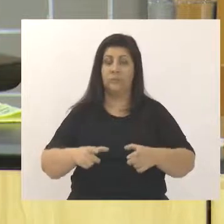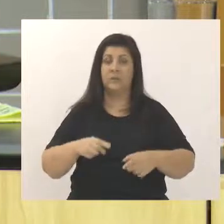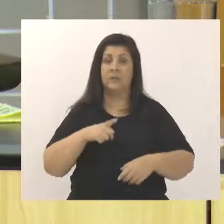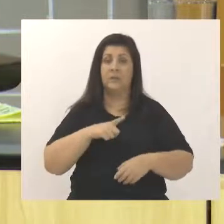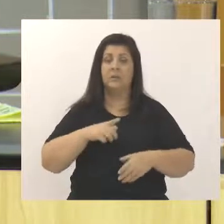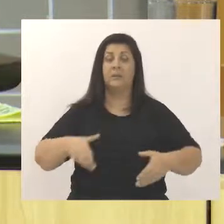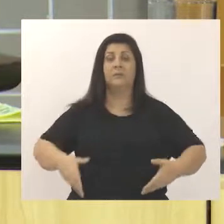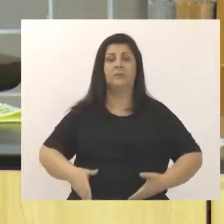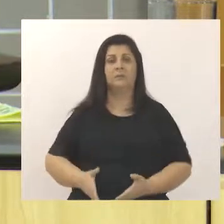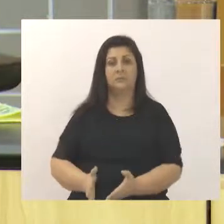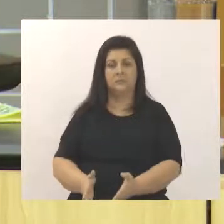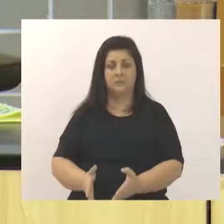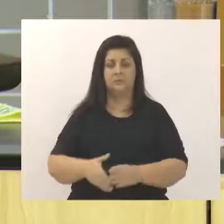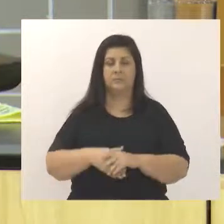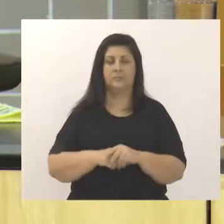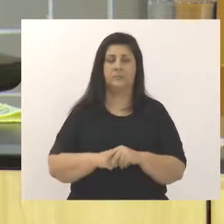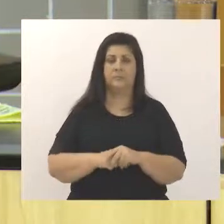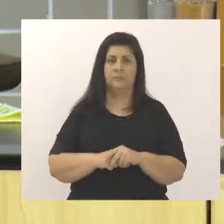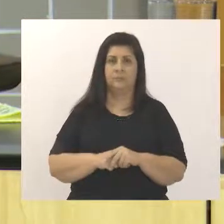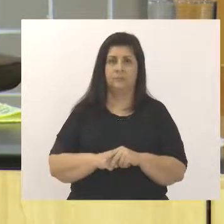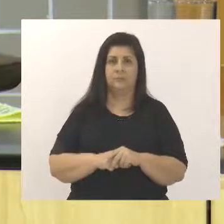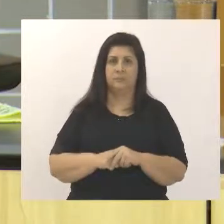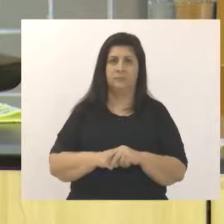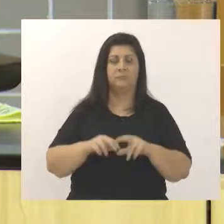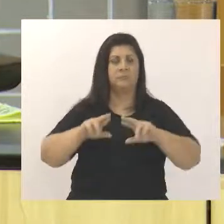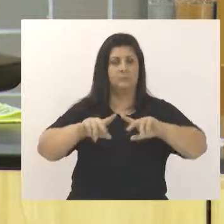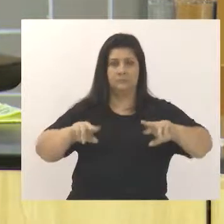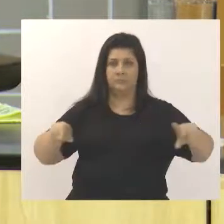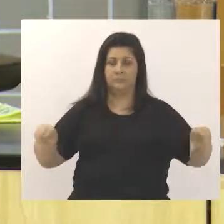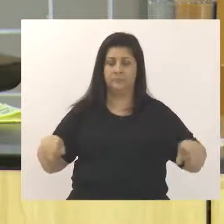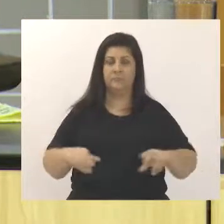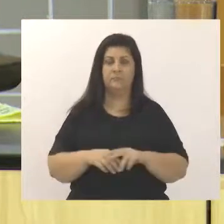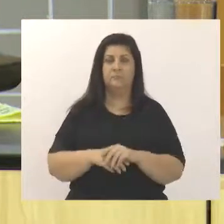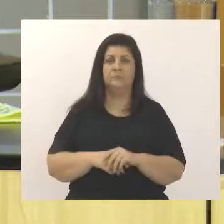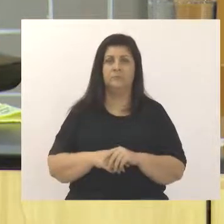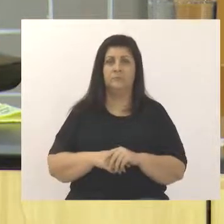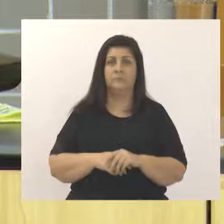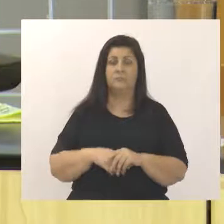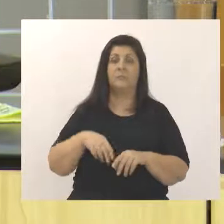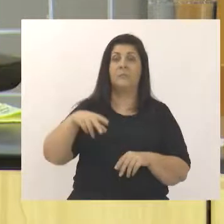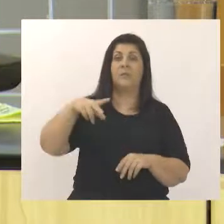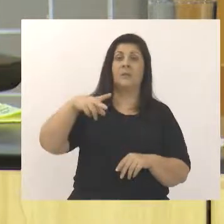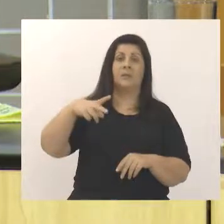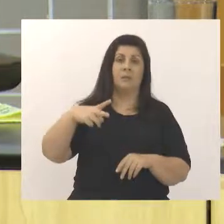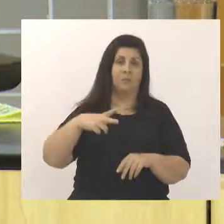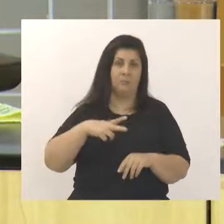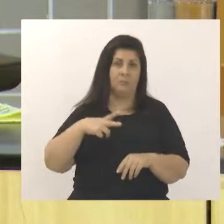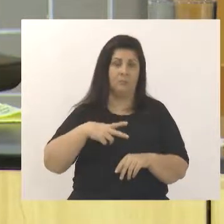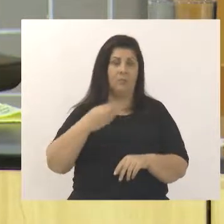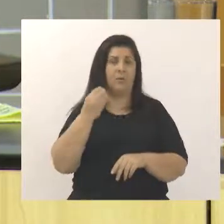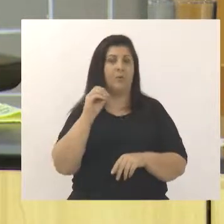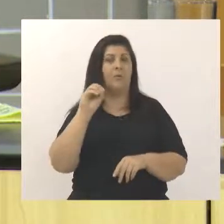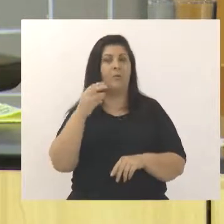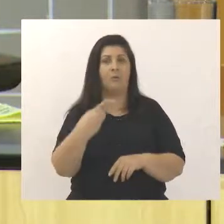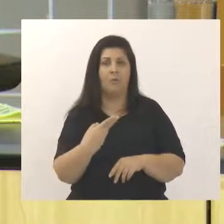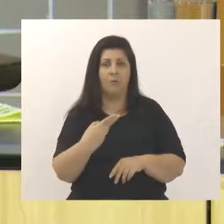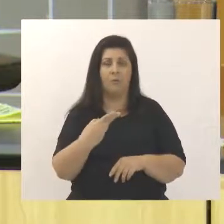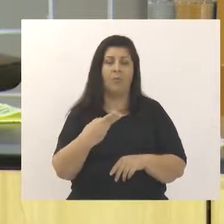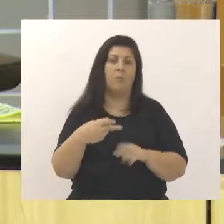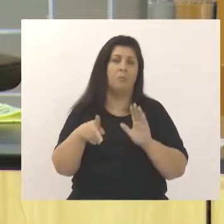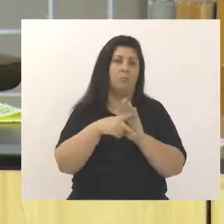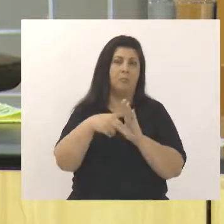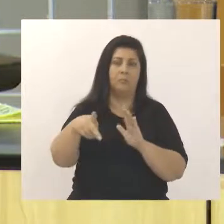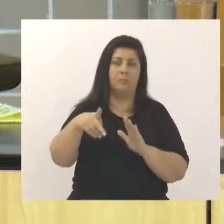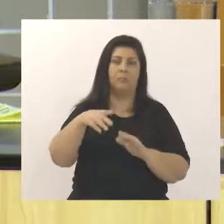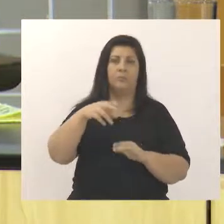estabelecimentos hospitalares congêneres da rede pública e privada do município de